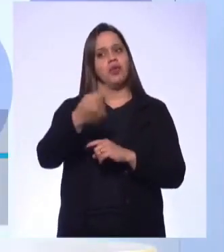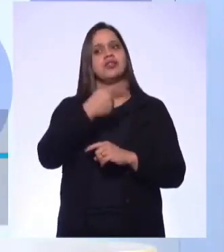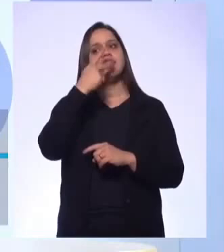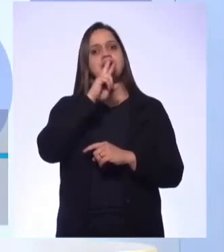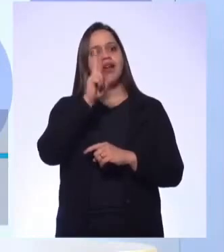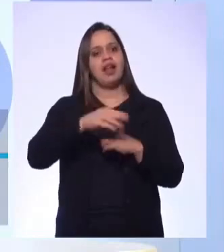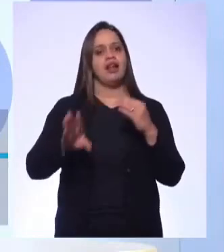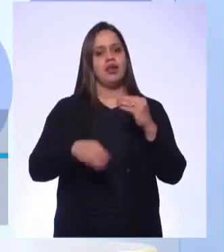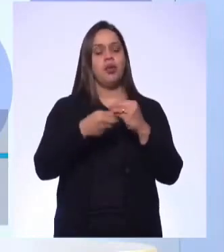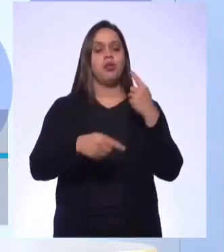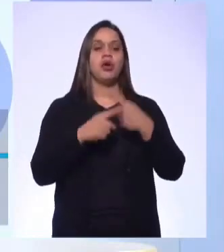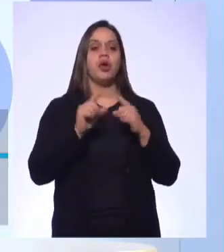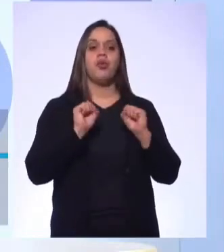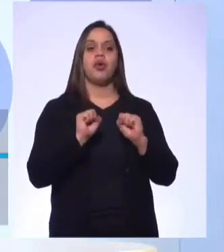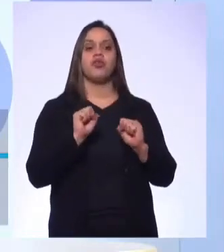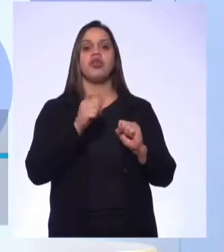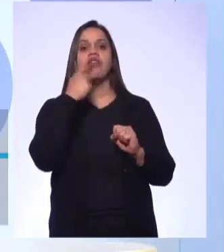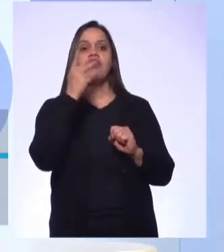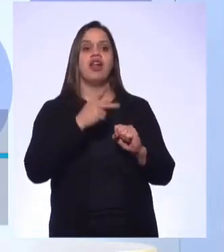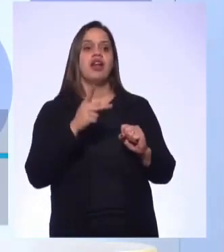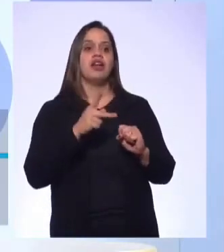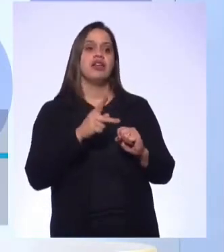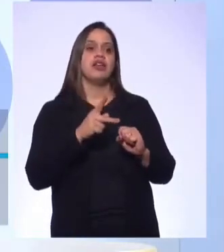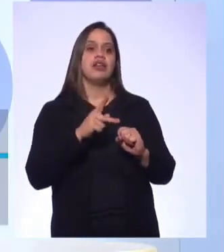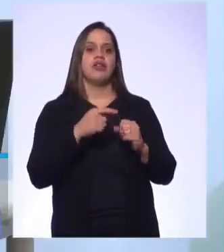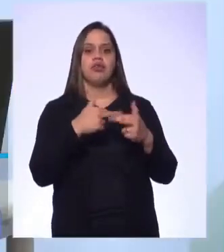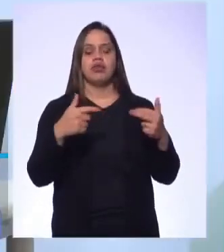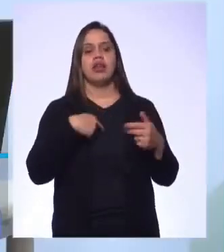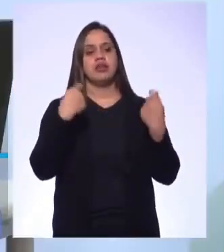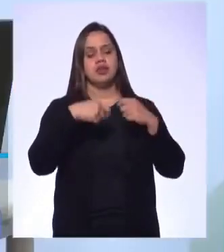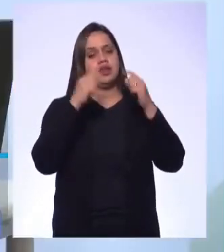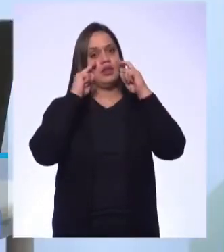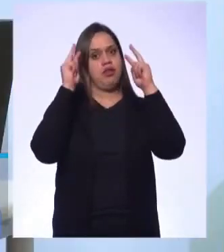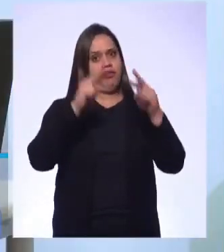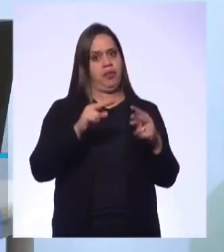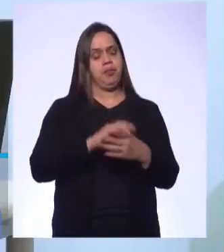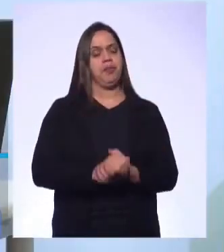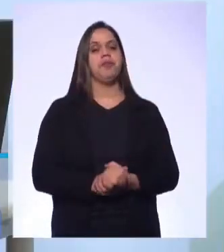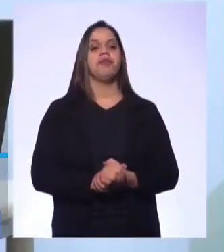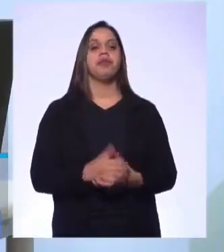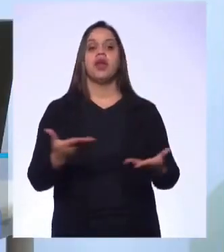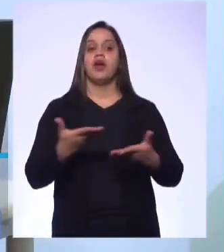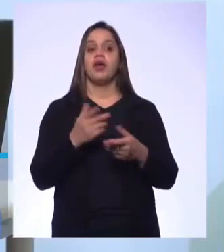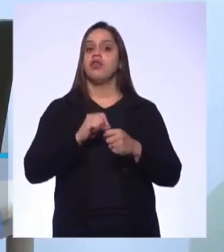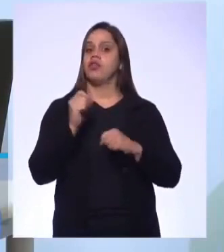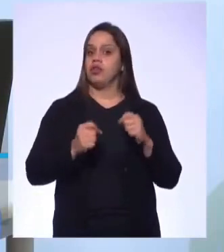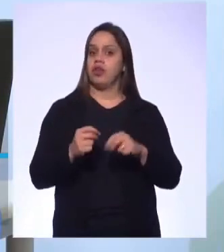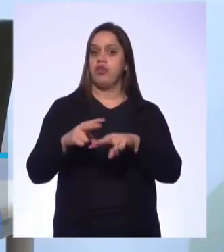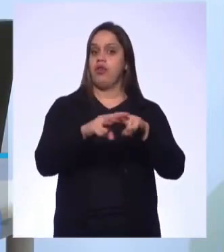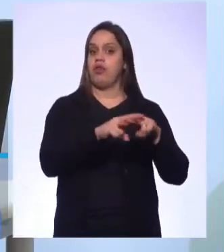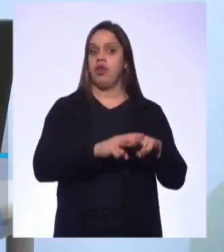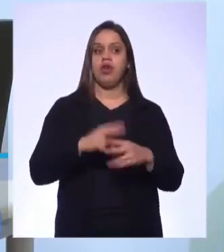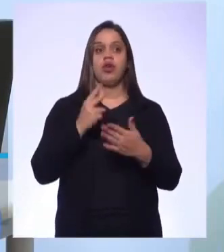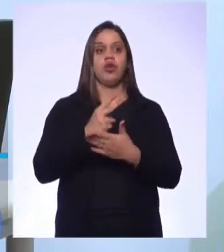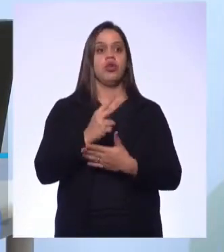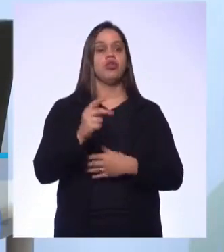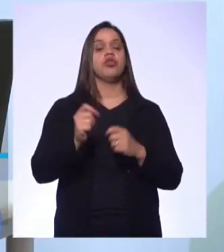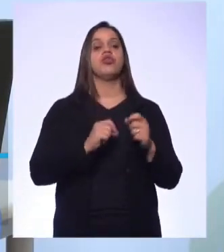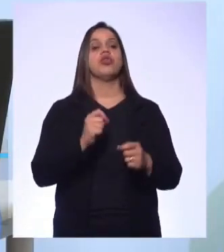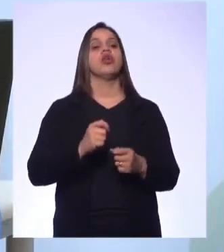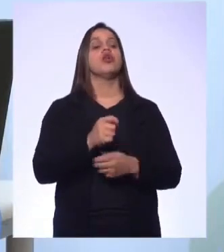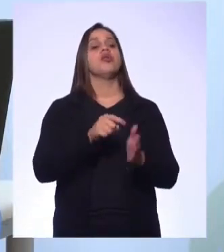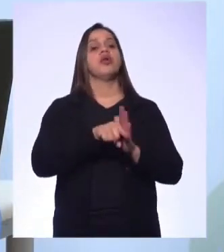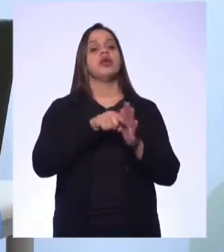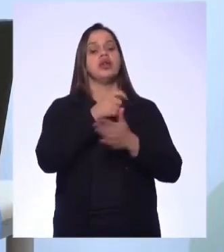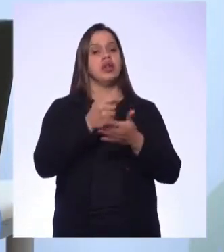de repente eu posso antecipar alguma coisa que eles tenham que observar. Tá bom. Então vamos lá. Agora a gente vai fazer uma retomada, continuando aí com uma análise